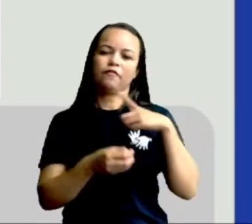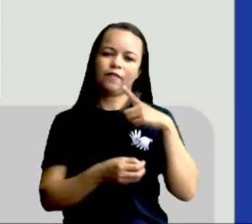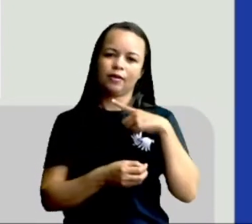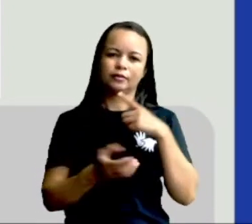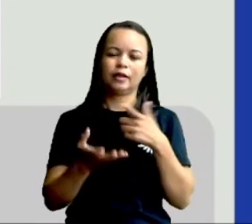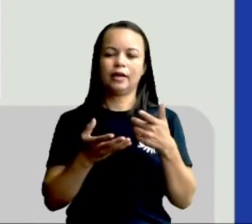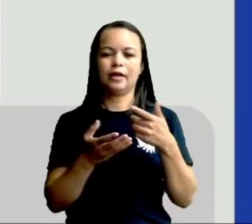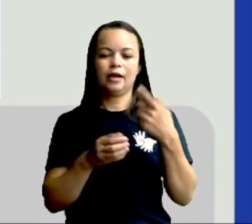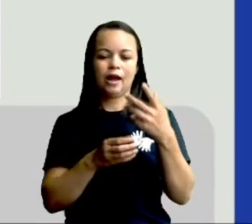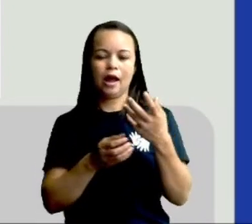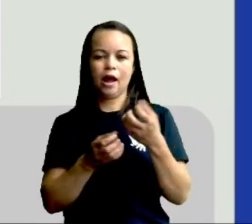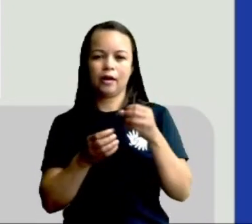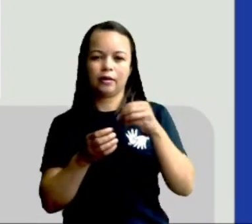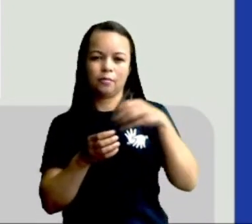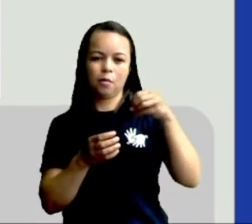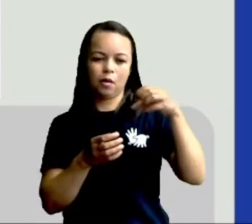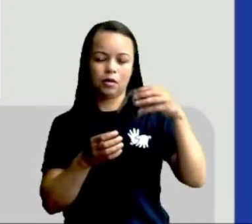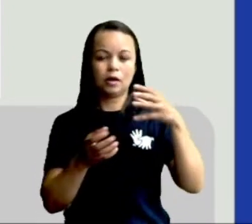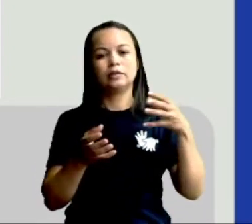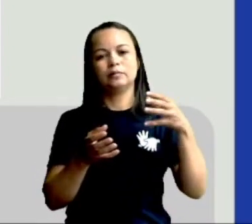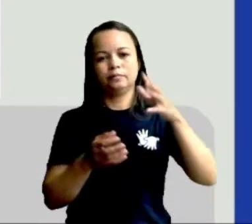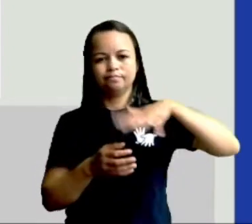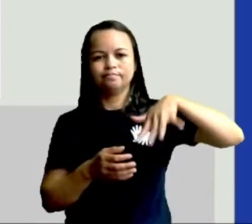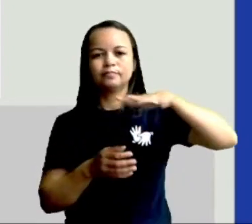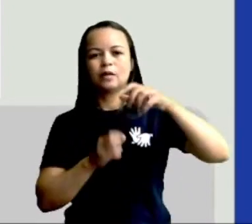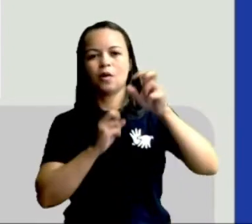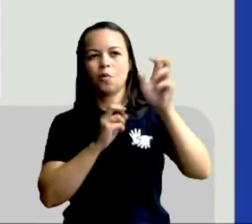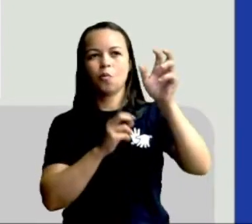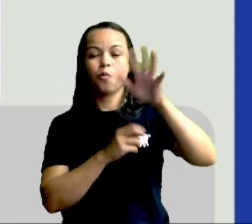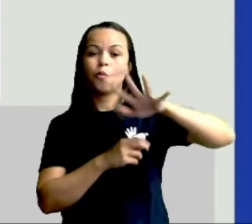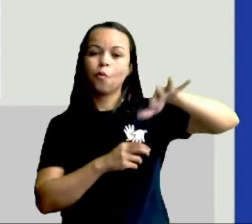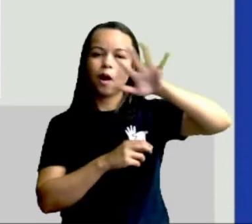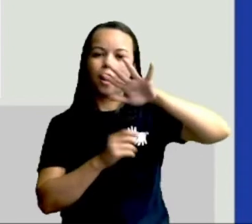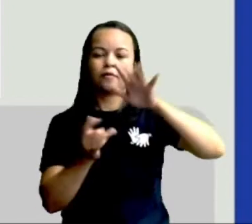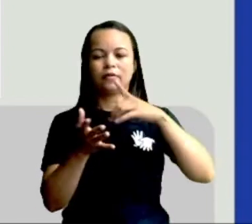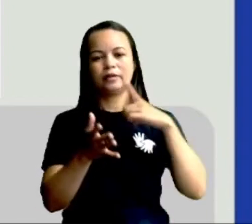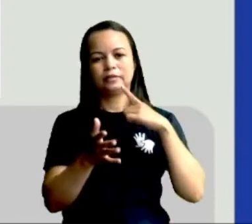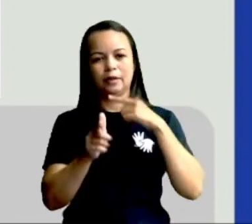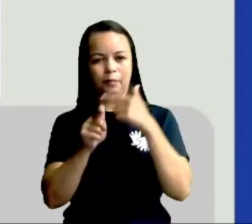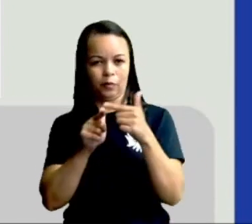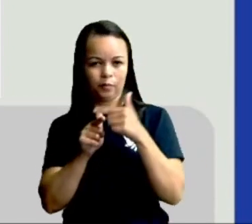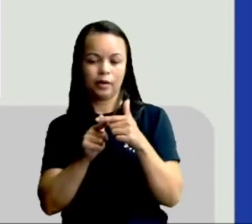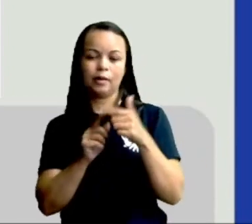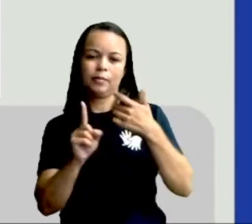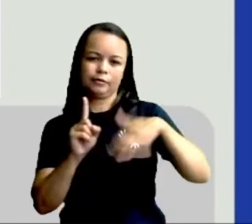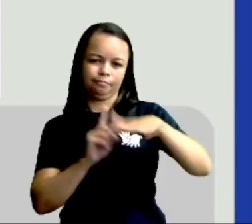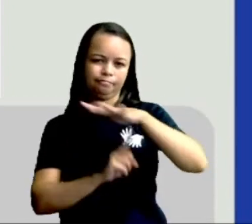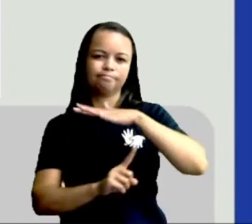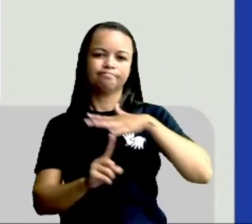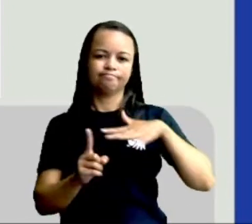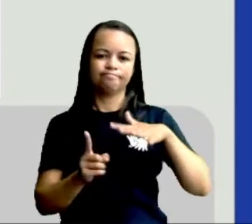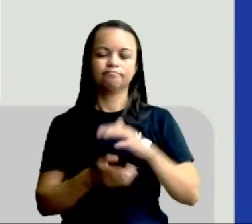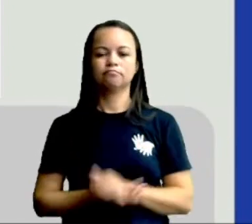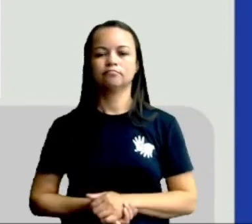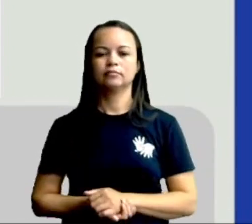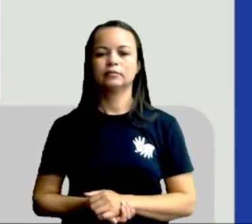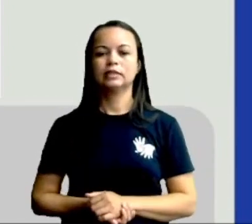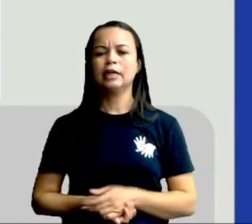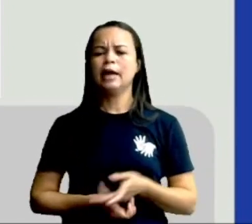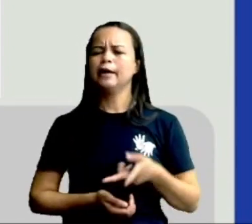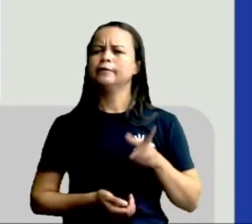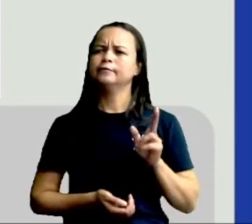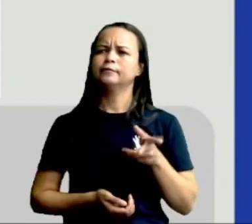a queima desse combustível, a gente vai poluir o ar e aí vai ter um impacto ambiental, certo? E